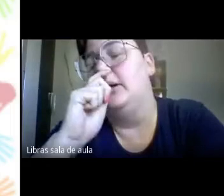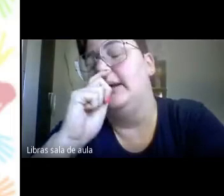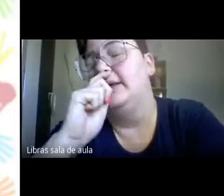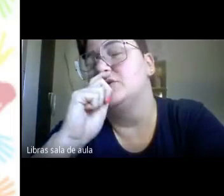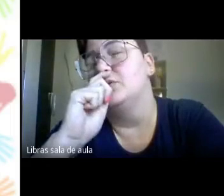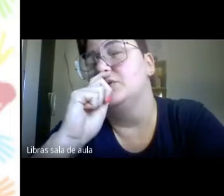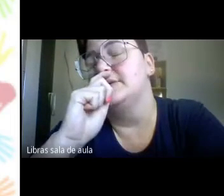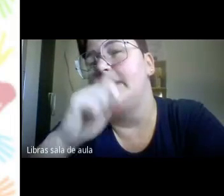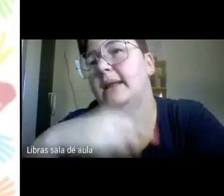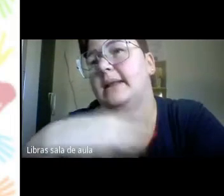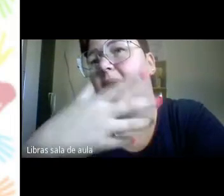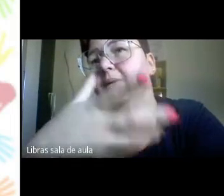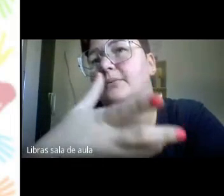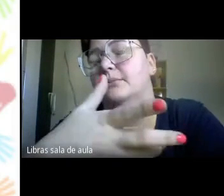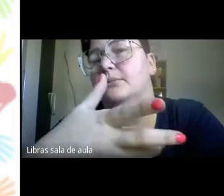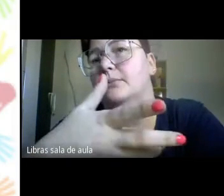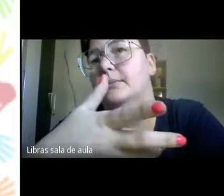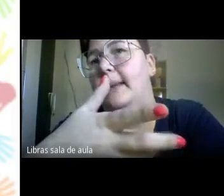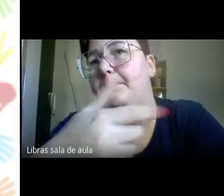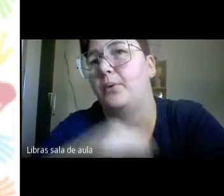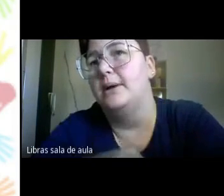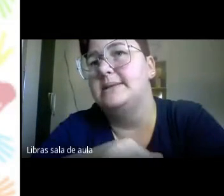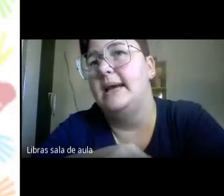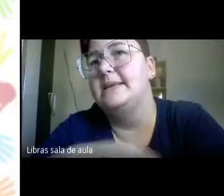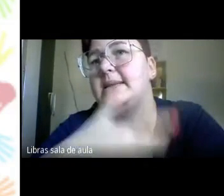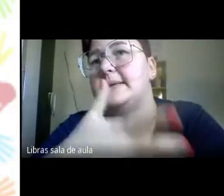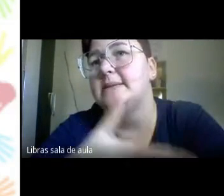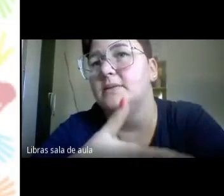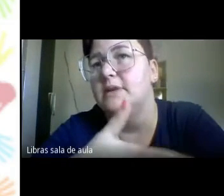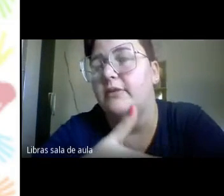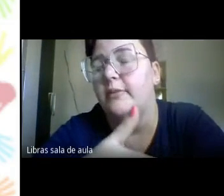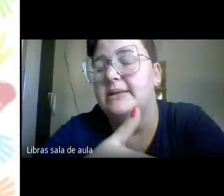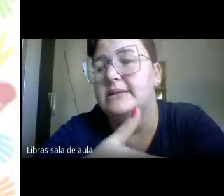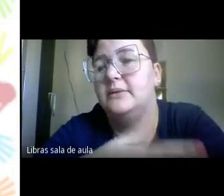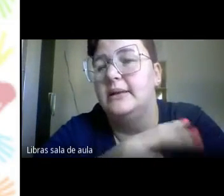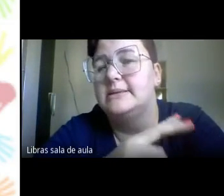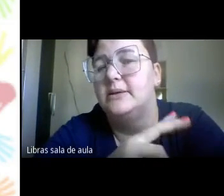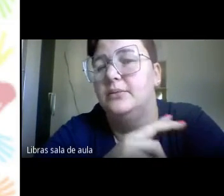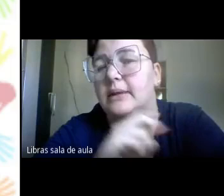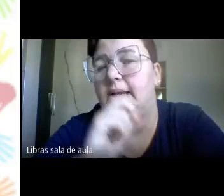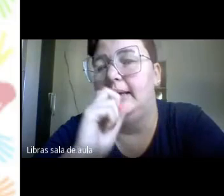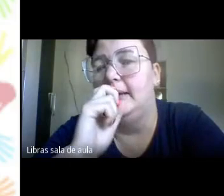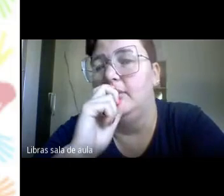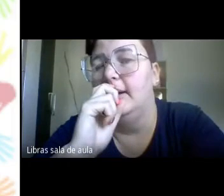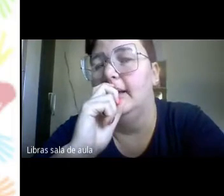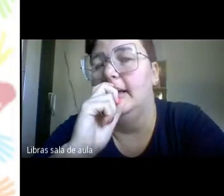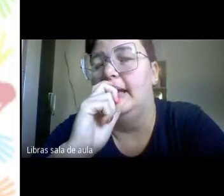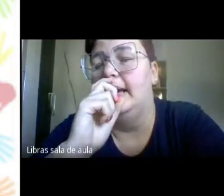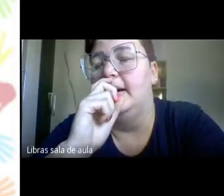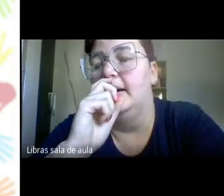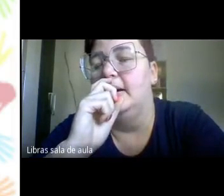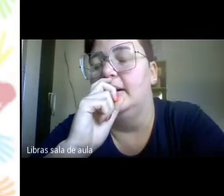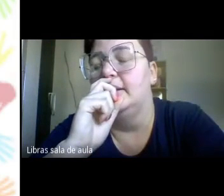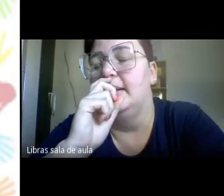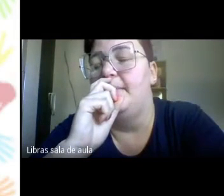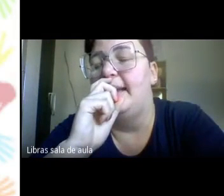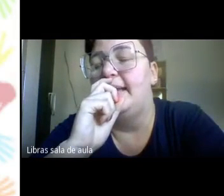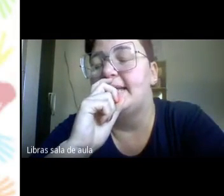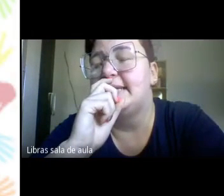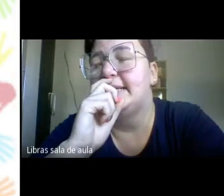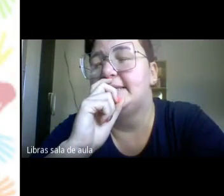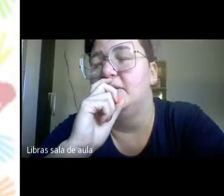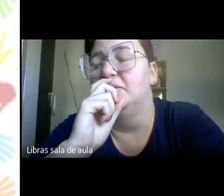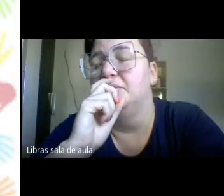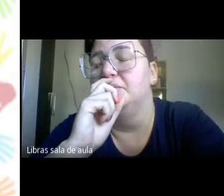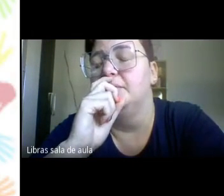E surdos que entraram depois e recém estão se alfabetizando na segunda língua, também tem